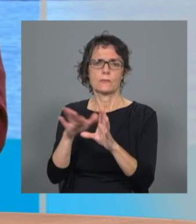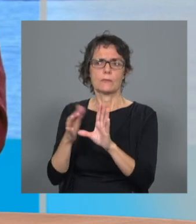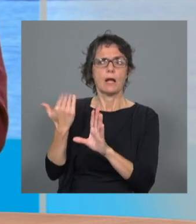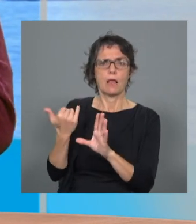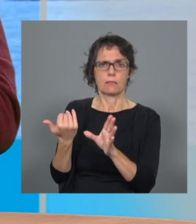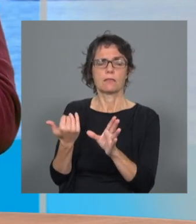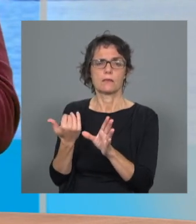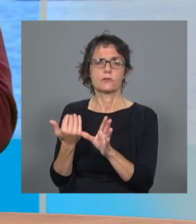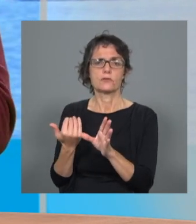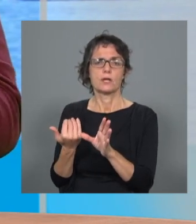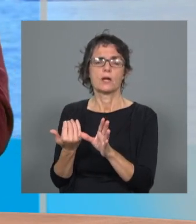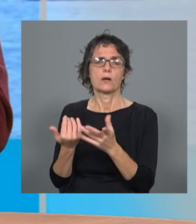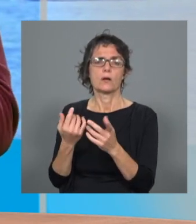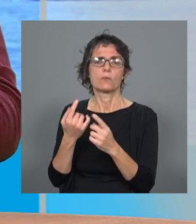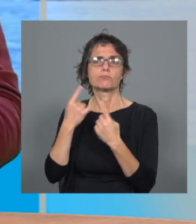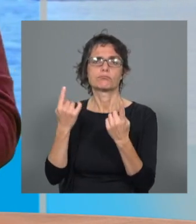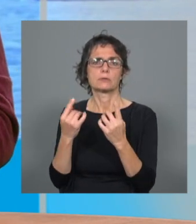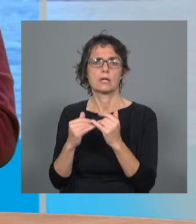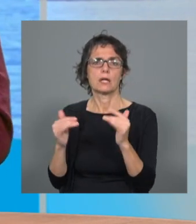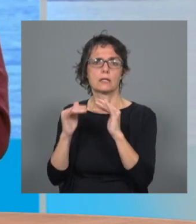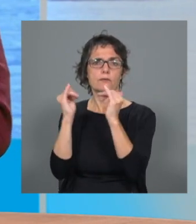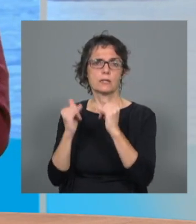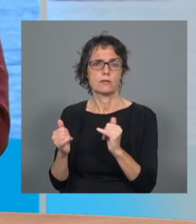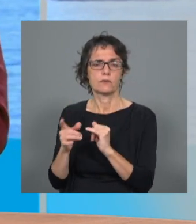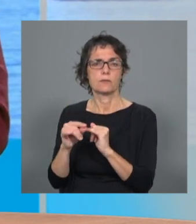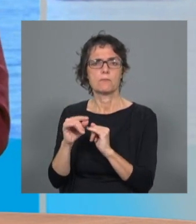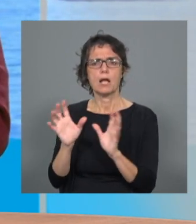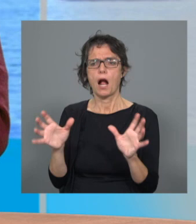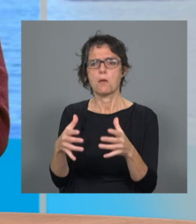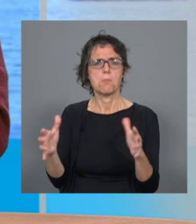edições internacionais, mas muitos, se calhar a maioria das nossas comunidades,